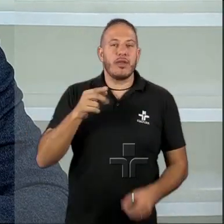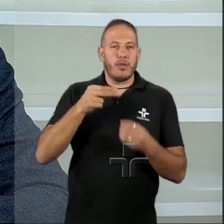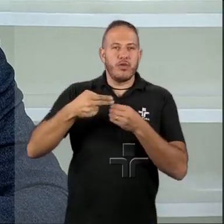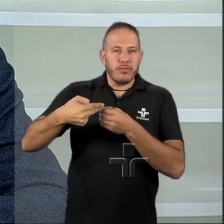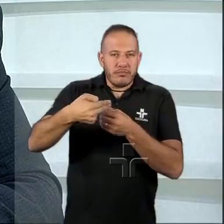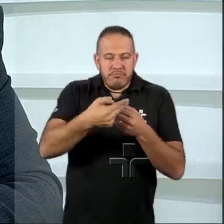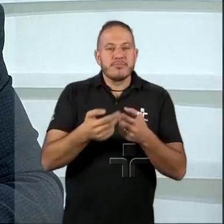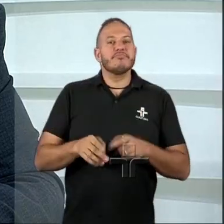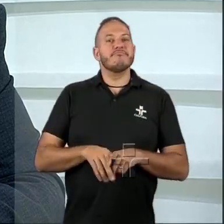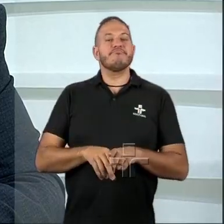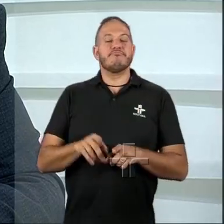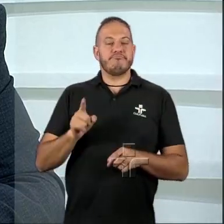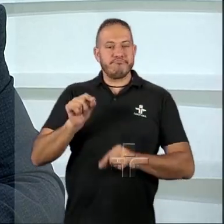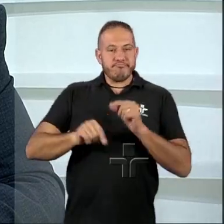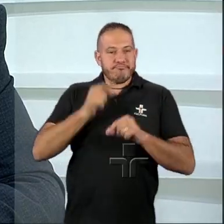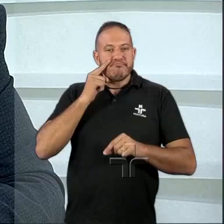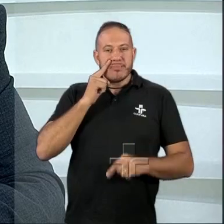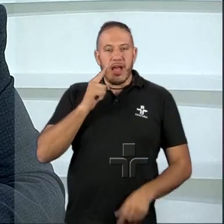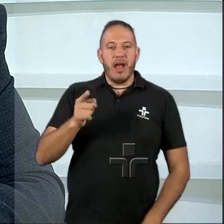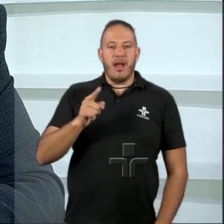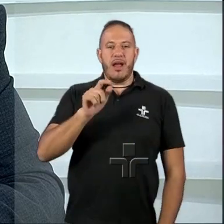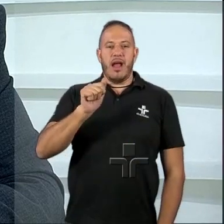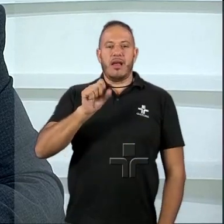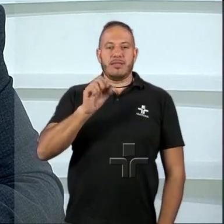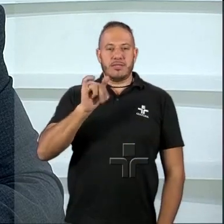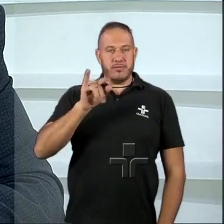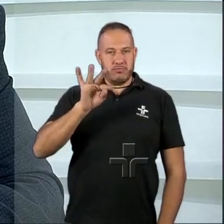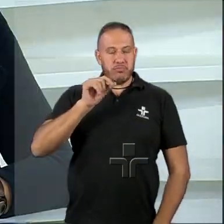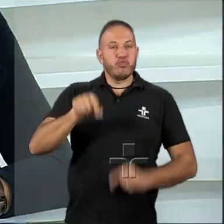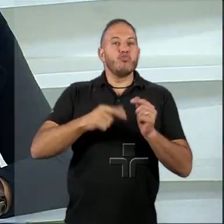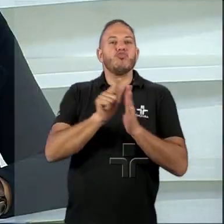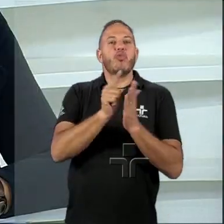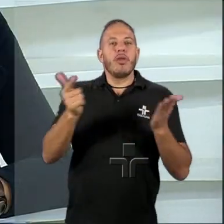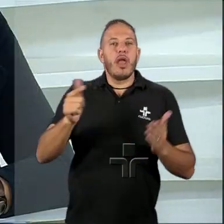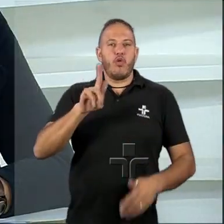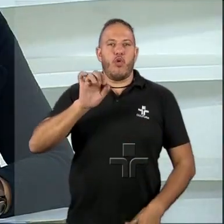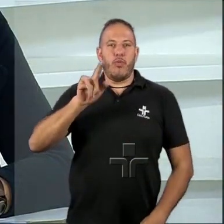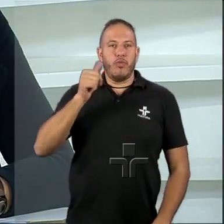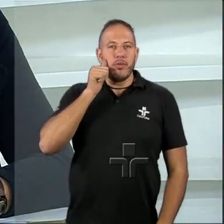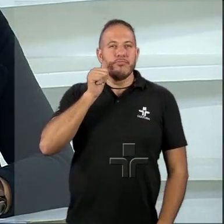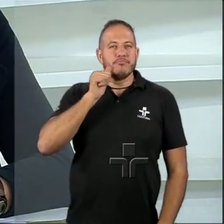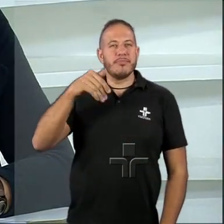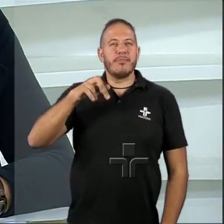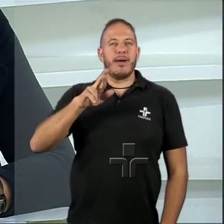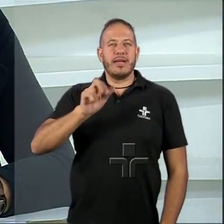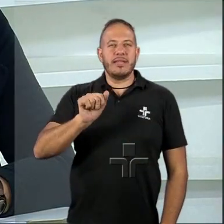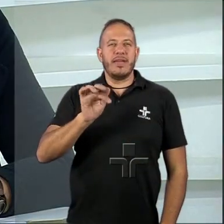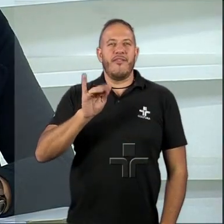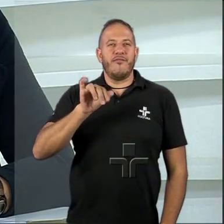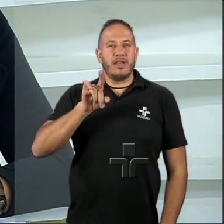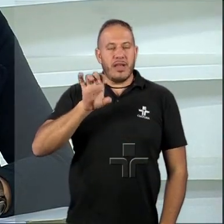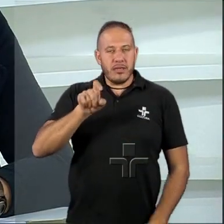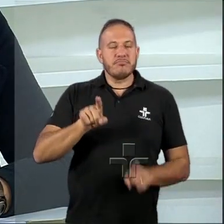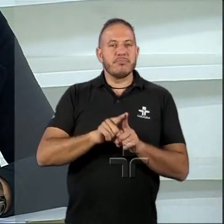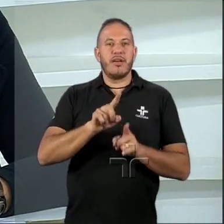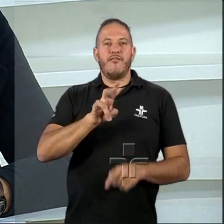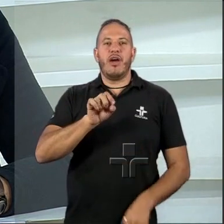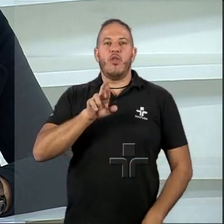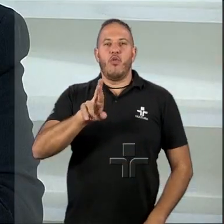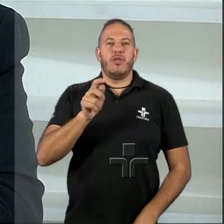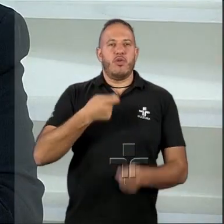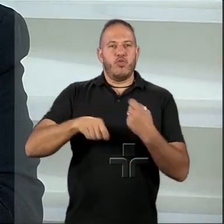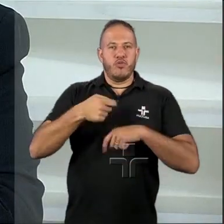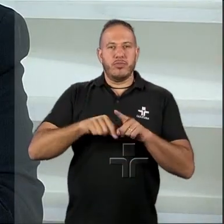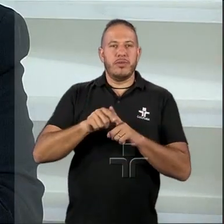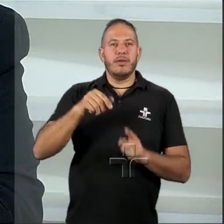SEBRAP, Ascânio Seleme, colunista do jornal O Globo, Maria Cristina Fernandes, colunista do jornal Valor Econômico,